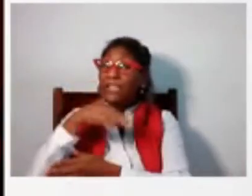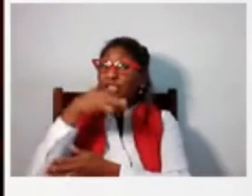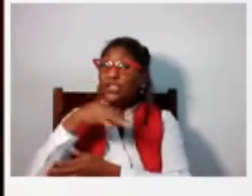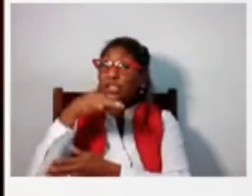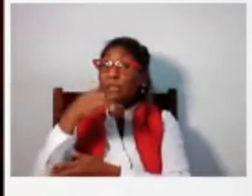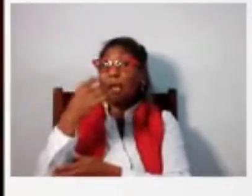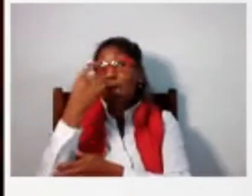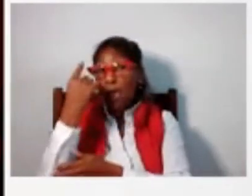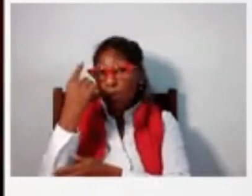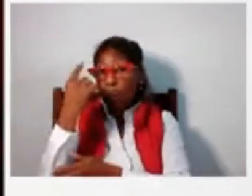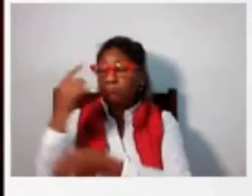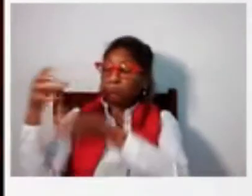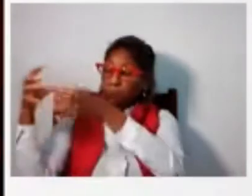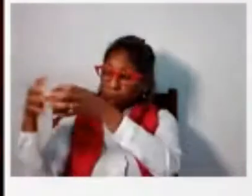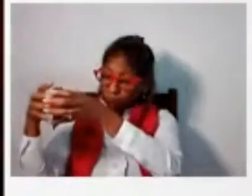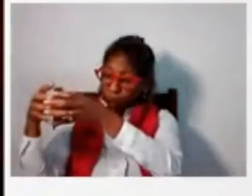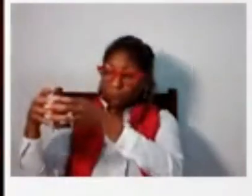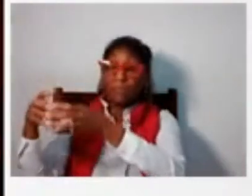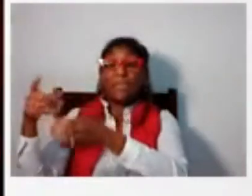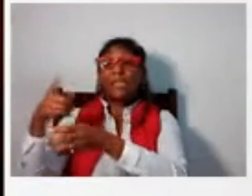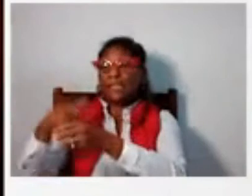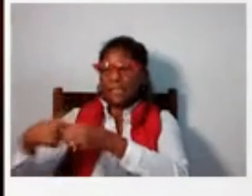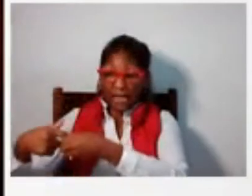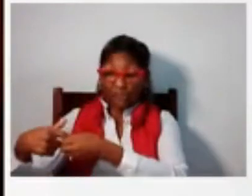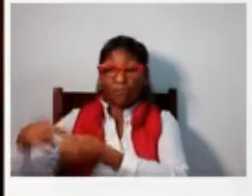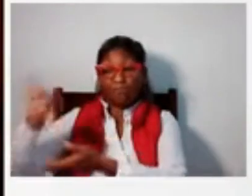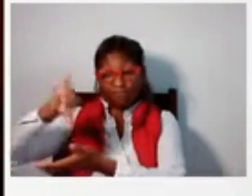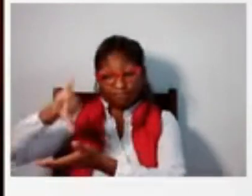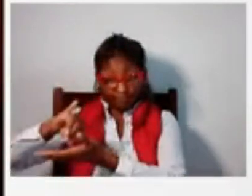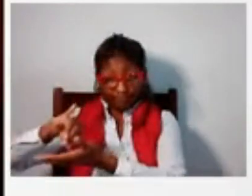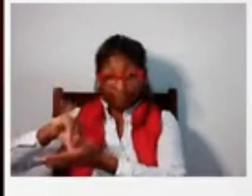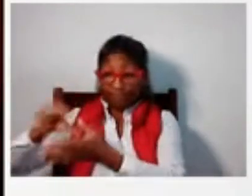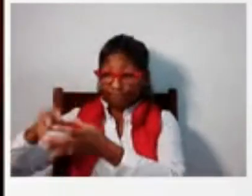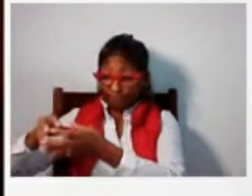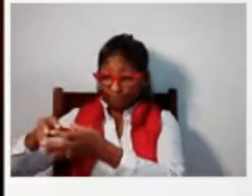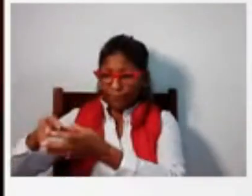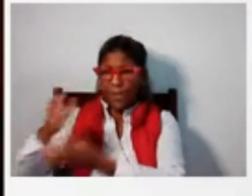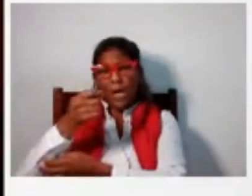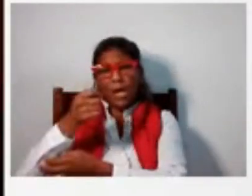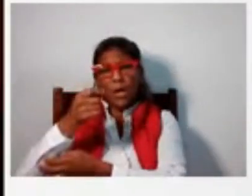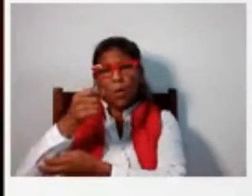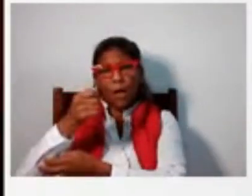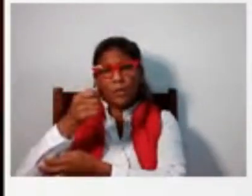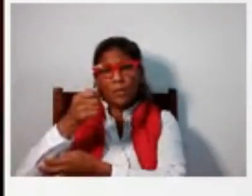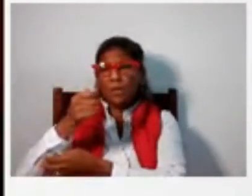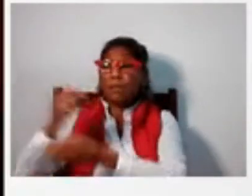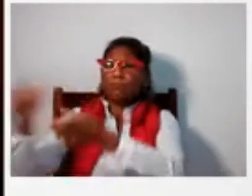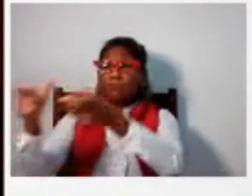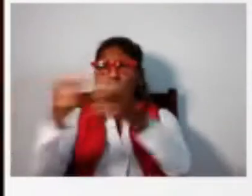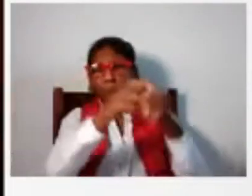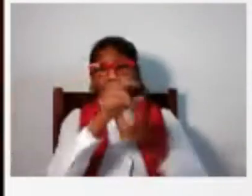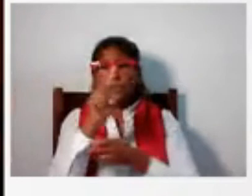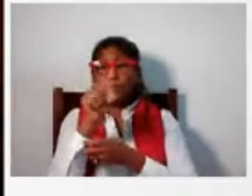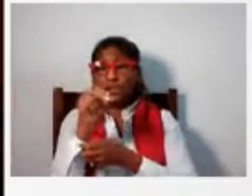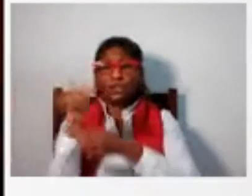que nós temos em que macro-região coincide com a micro-região. Nós temos 20 regiões e